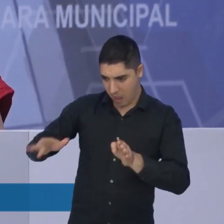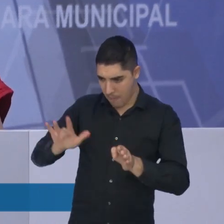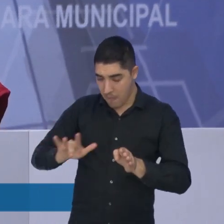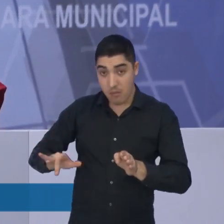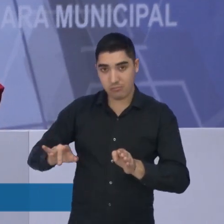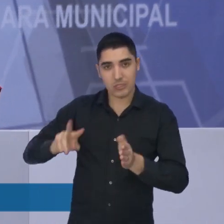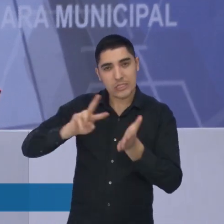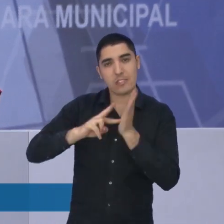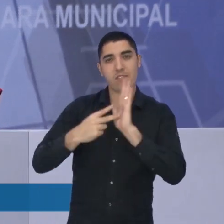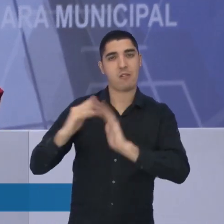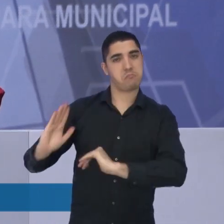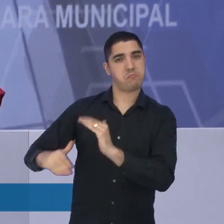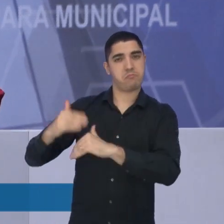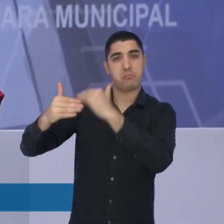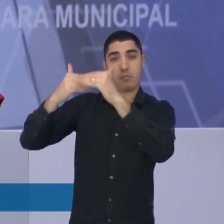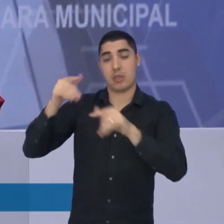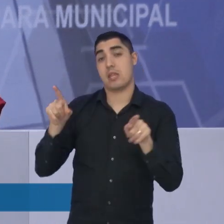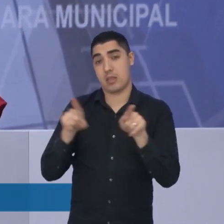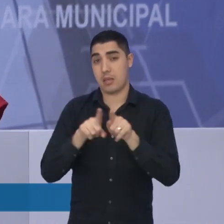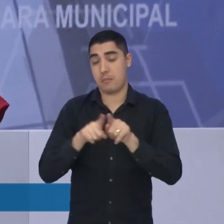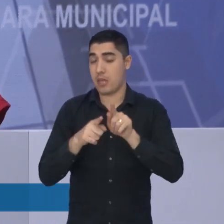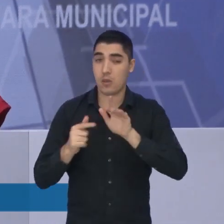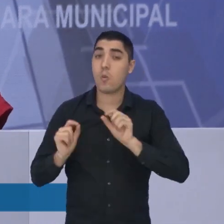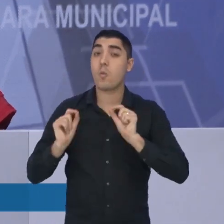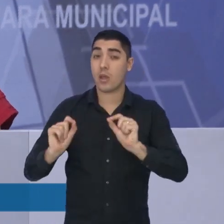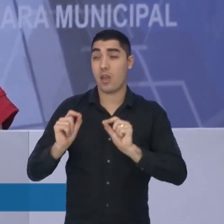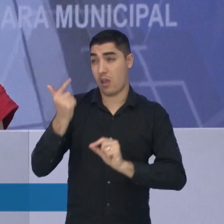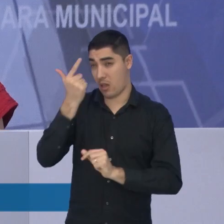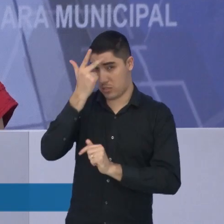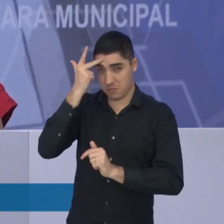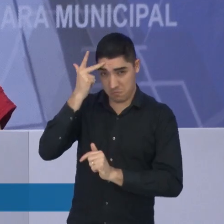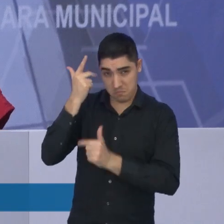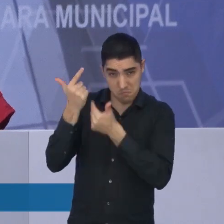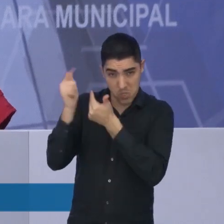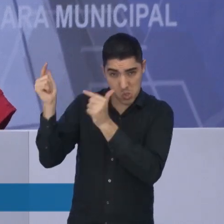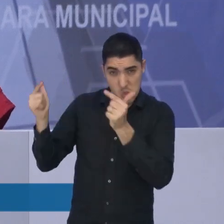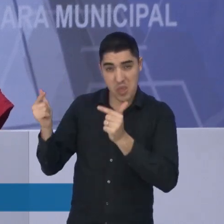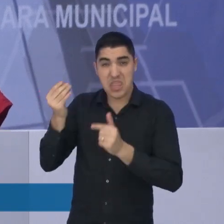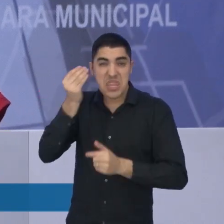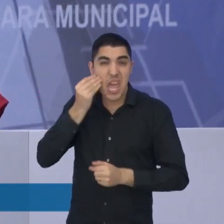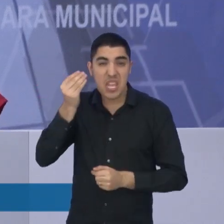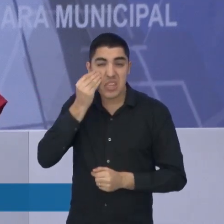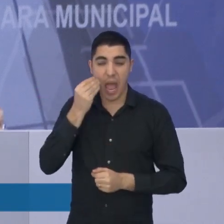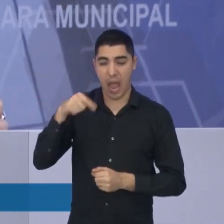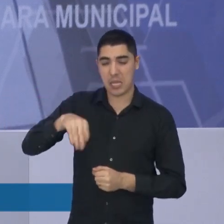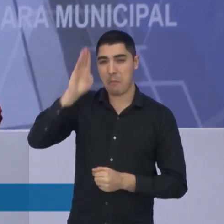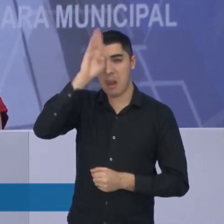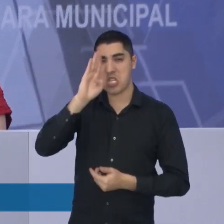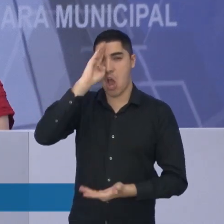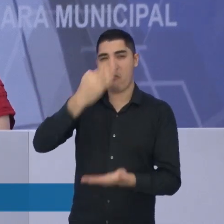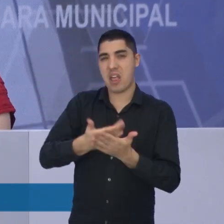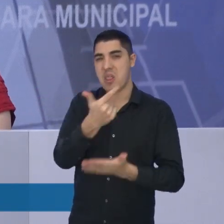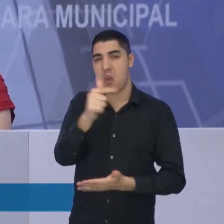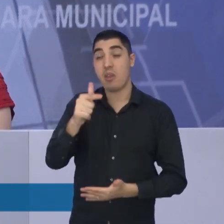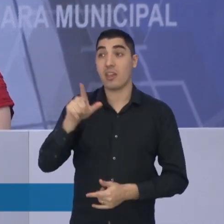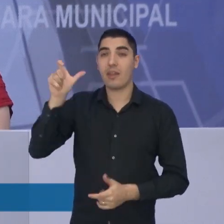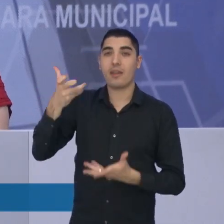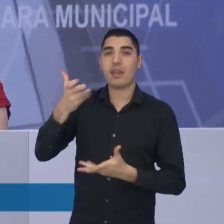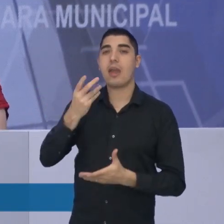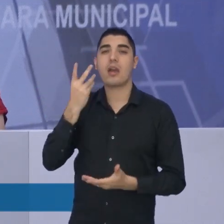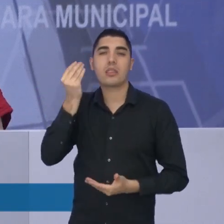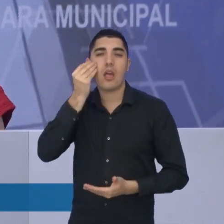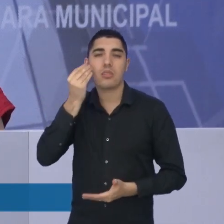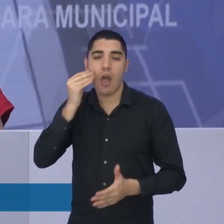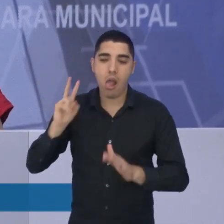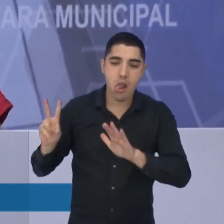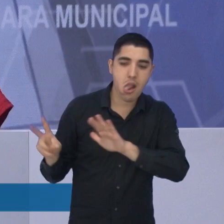de desmoralizar o processo eleitoral brasileiro e preparar o caminho para o golpe de Estado. O